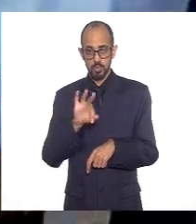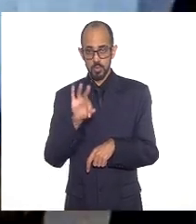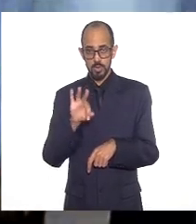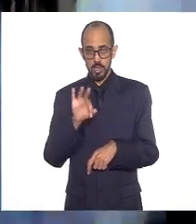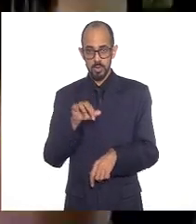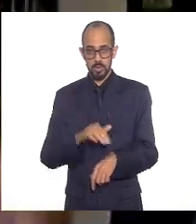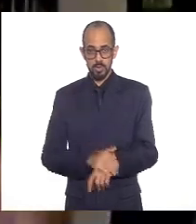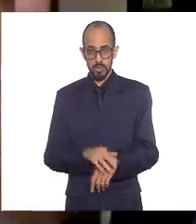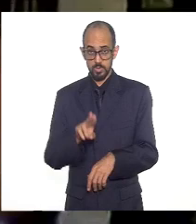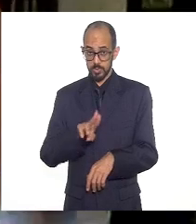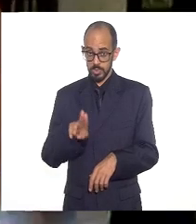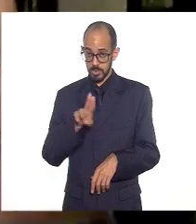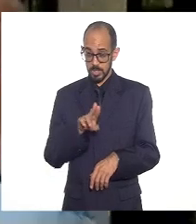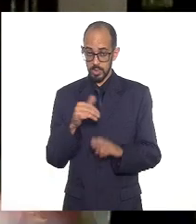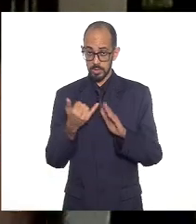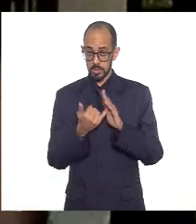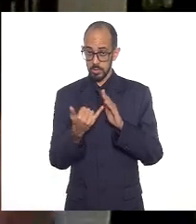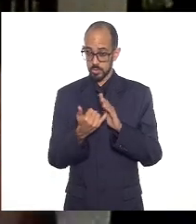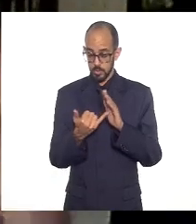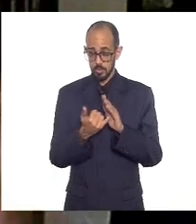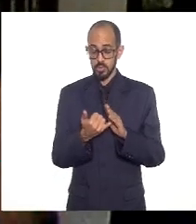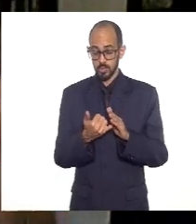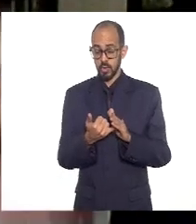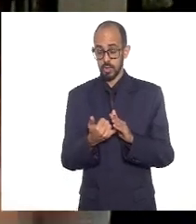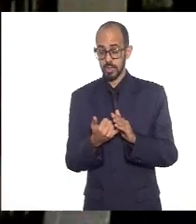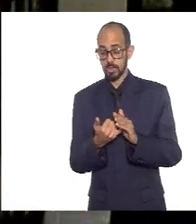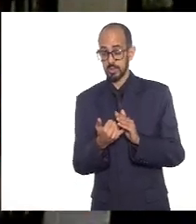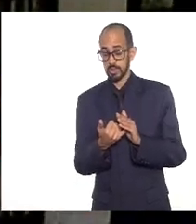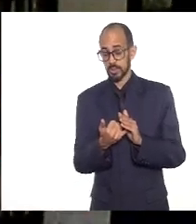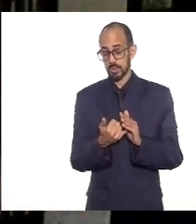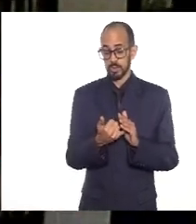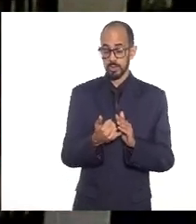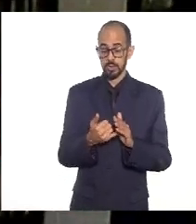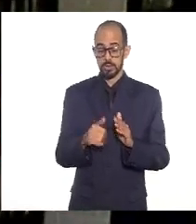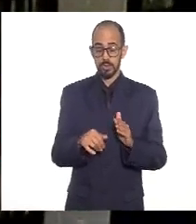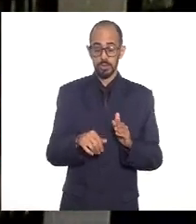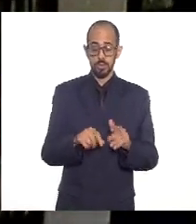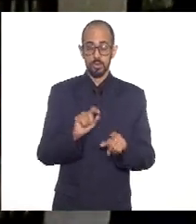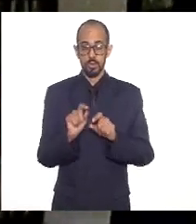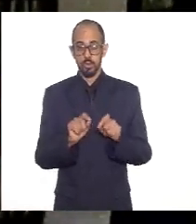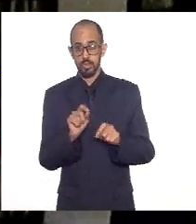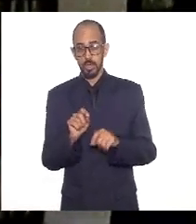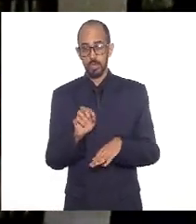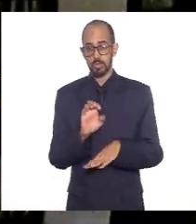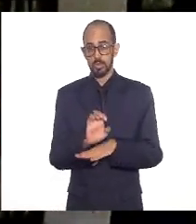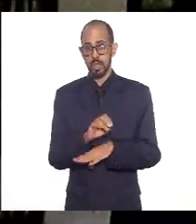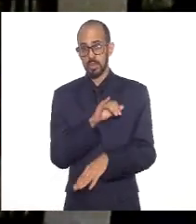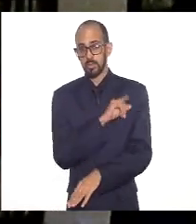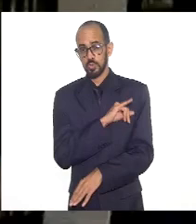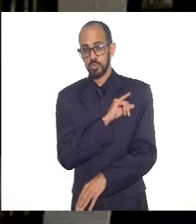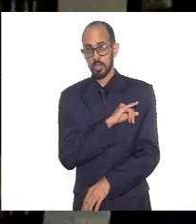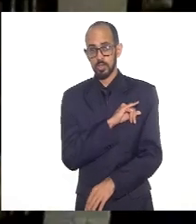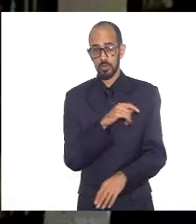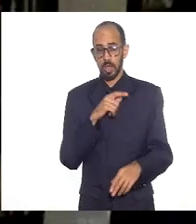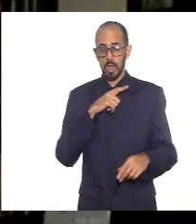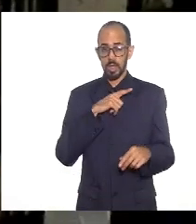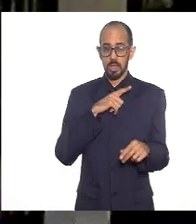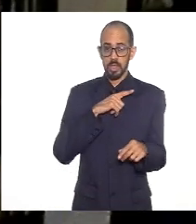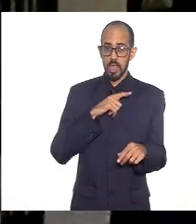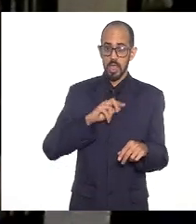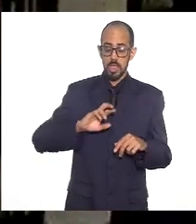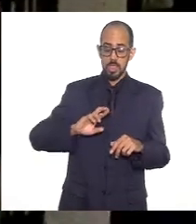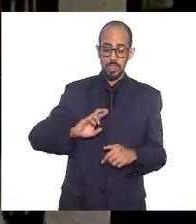universidades, essas instituições universitárias que o Estado do Rio de Janeiro possui,